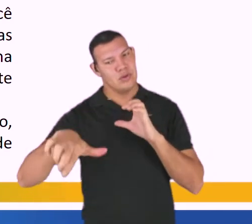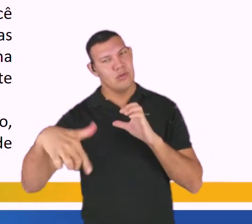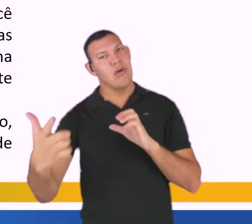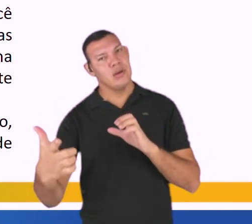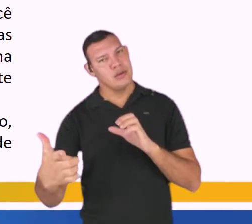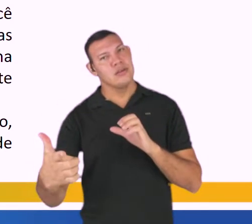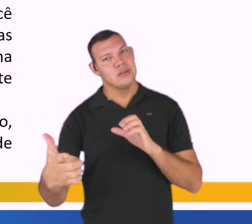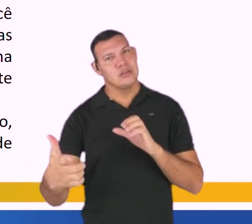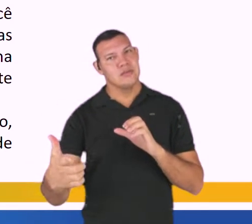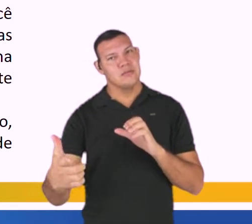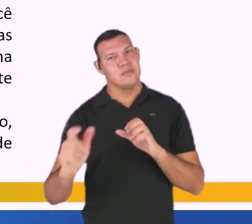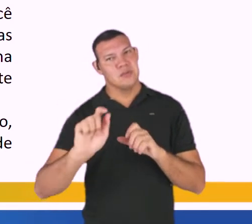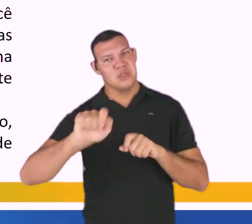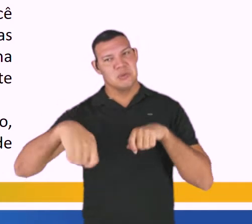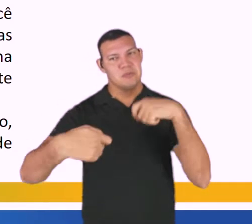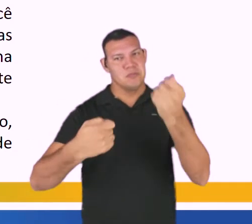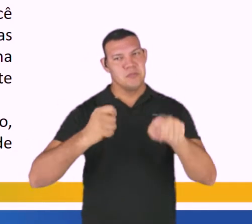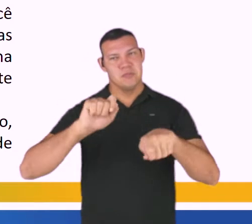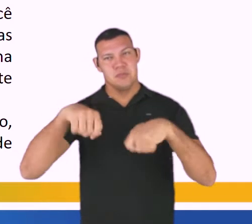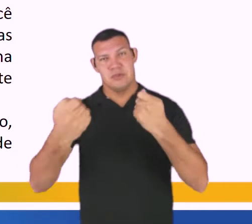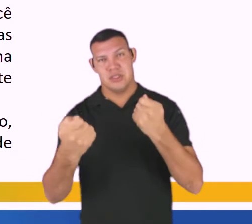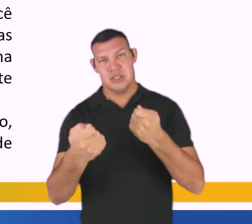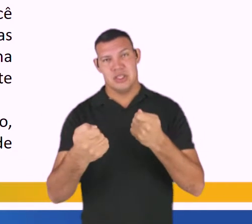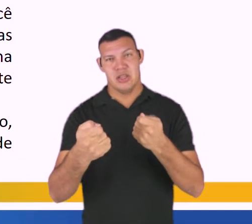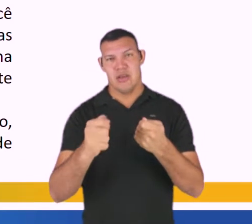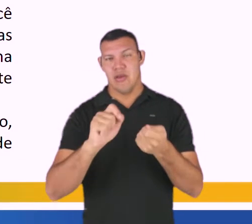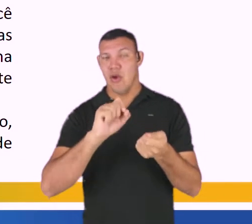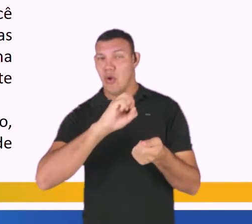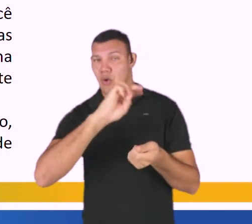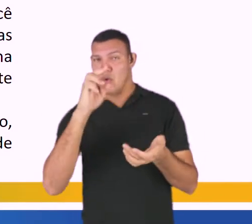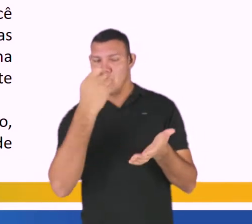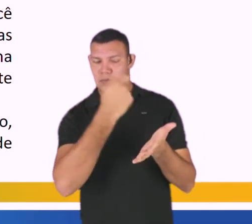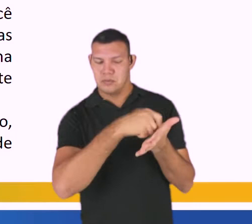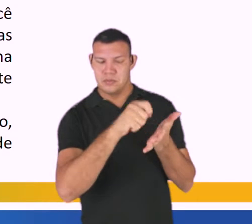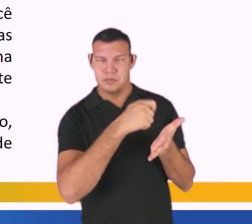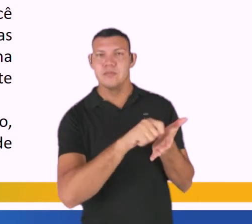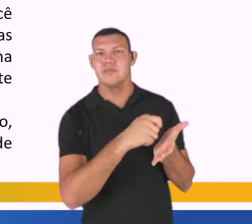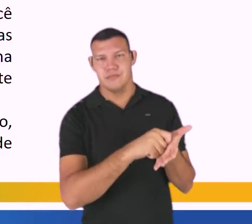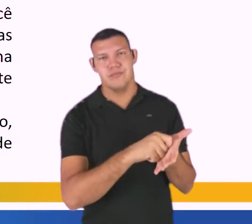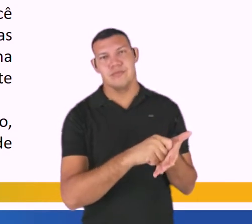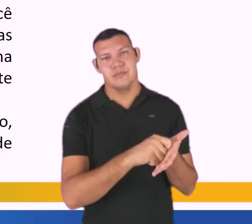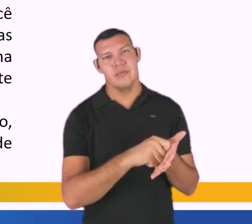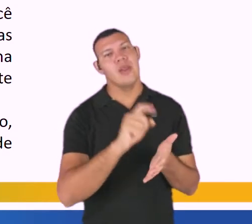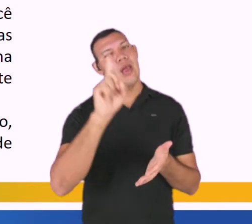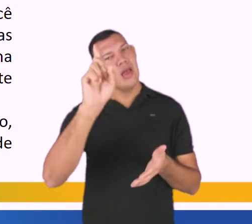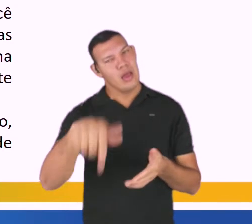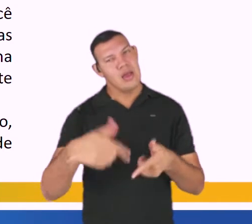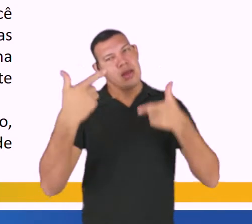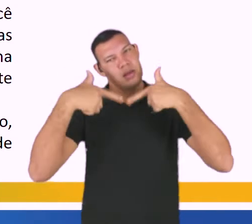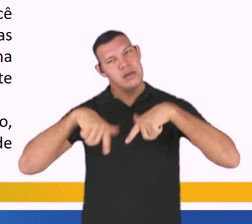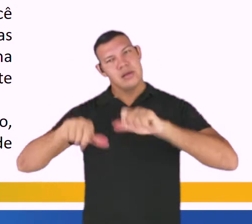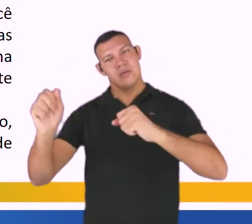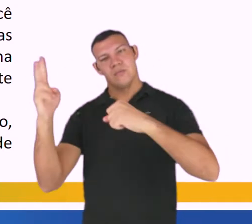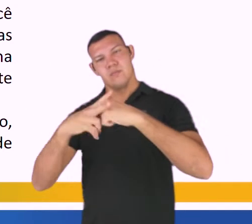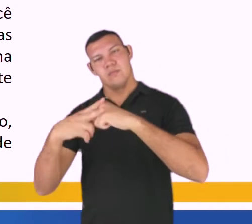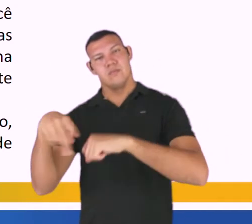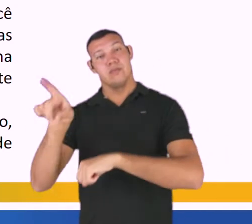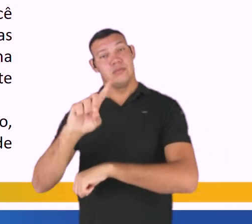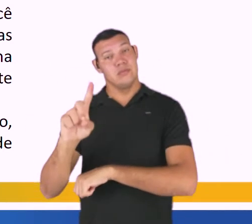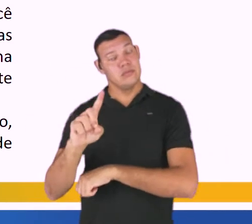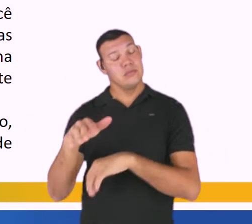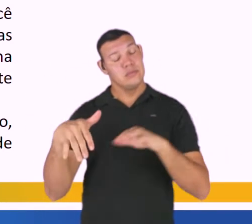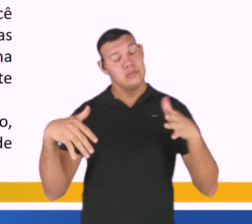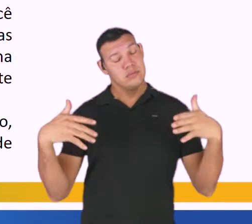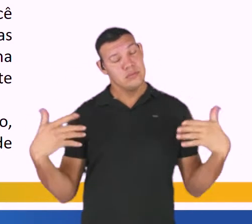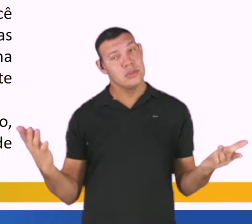não é feita nem por sinais e nem pela escrita, é o que nós chamamos de linguagem não verbal.